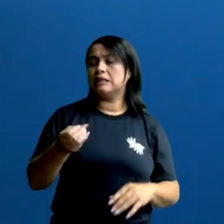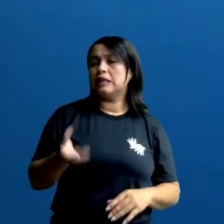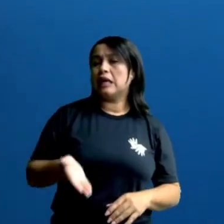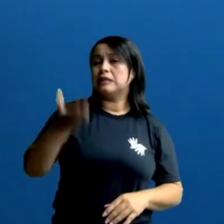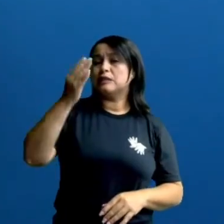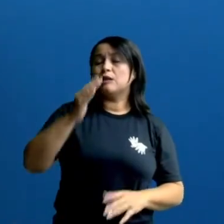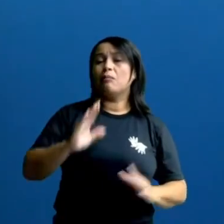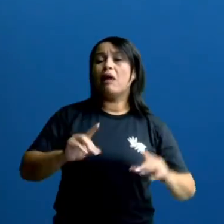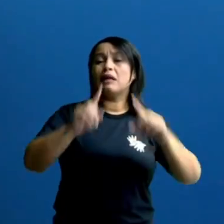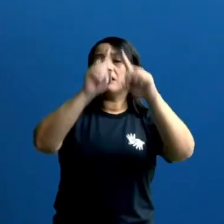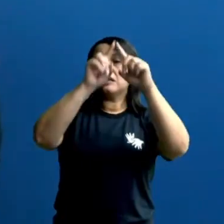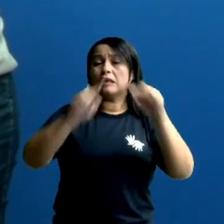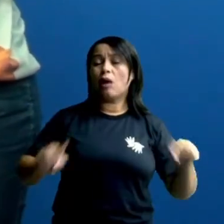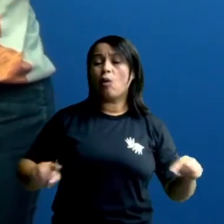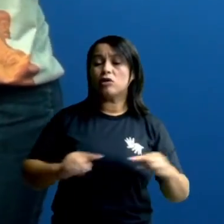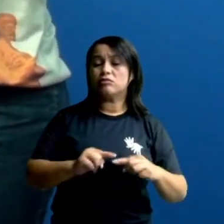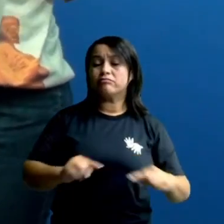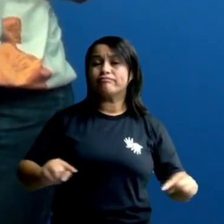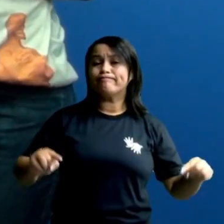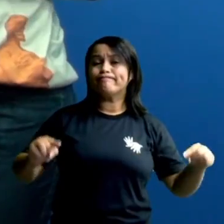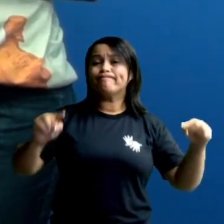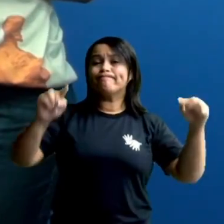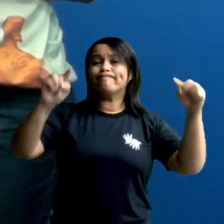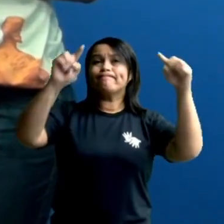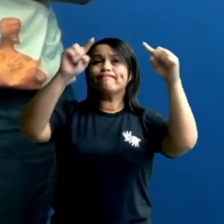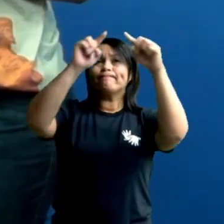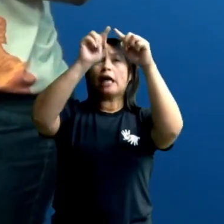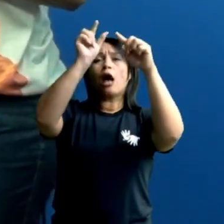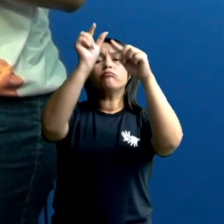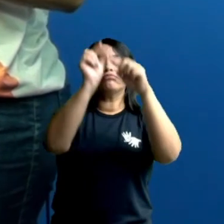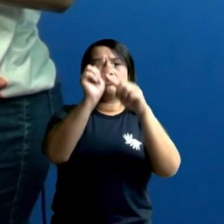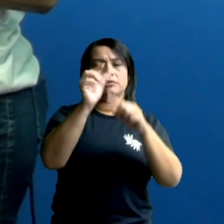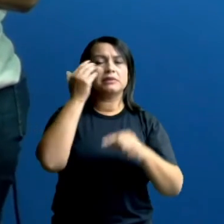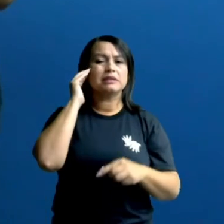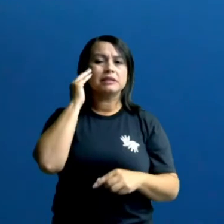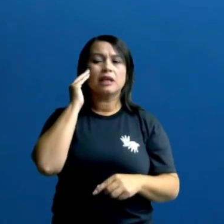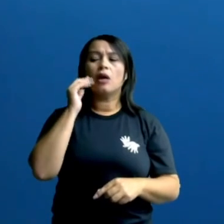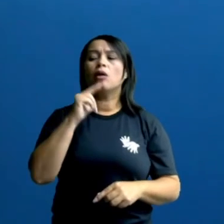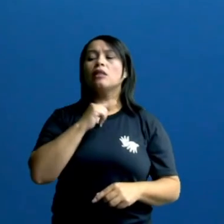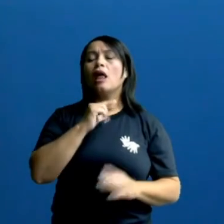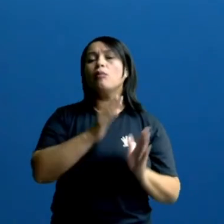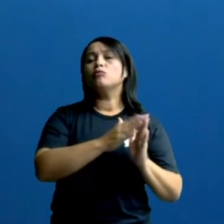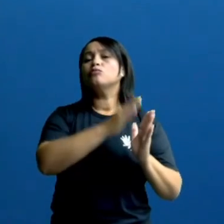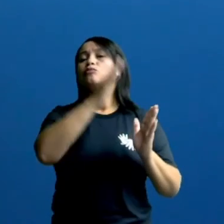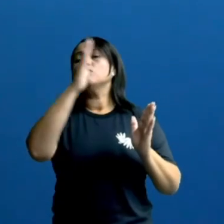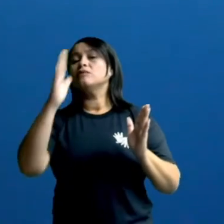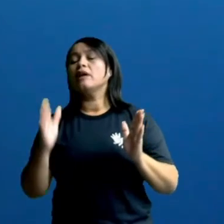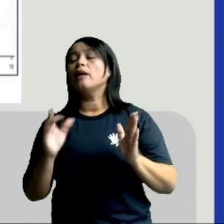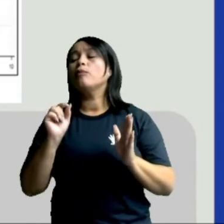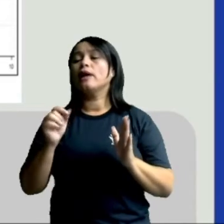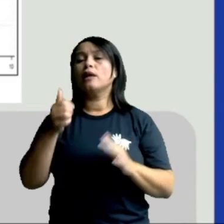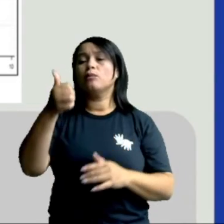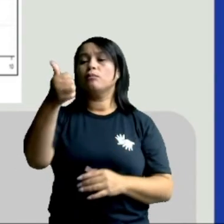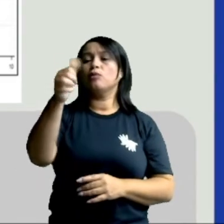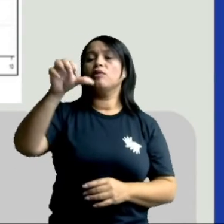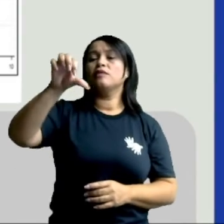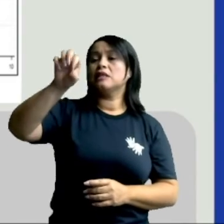eram pouquíssimas, então a expectativa de vida era reduzida. Passamos um tempo, ó, em